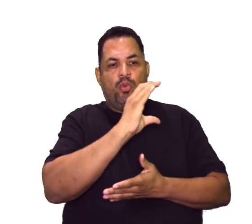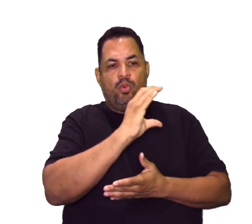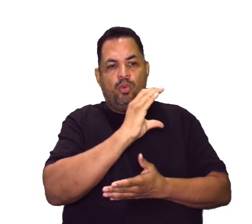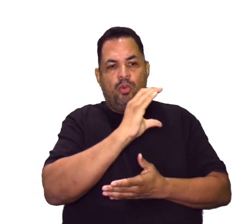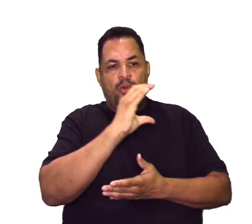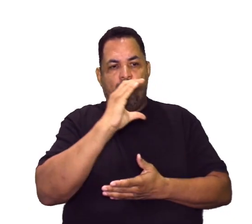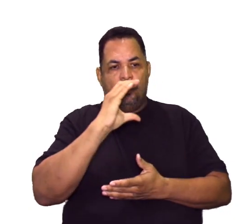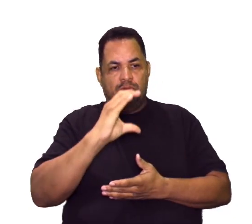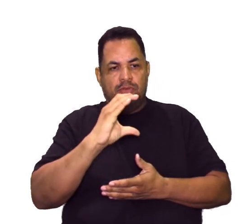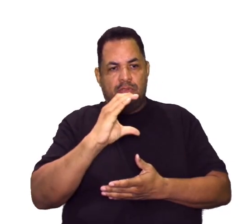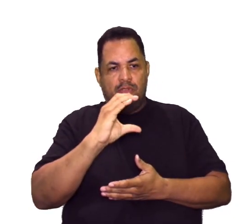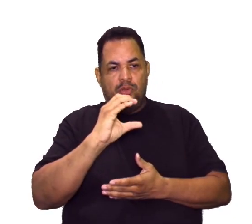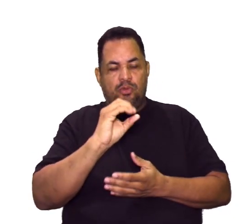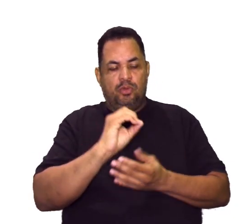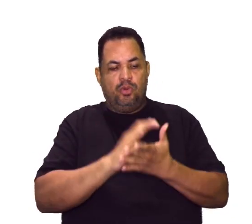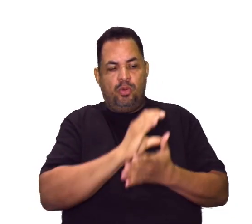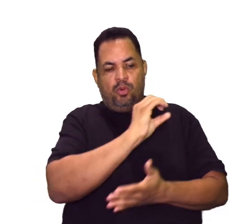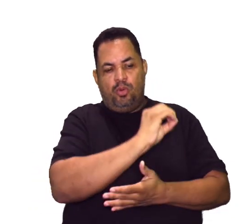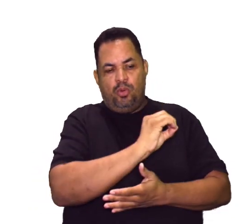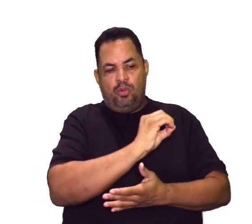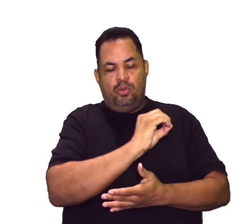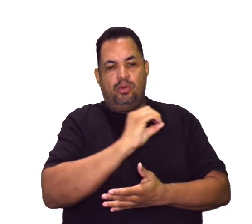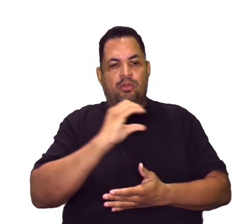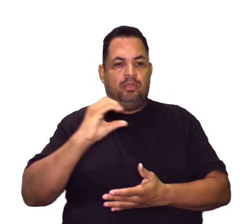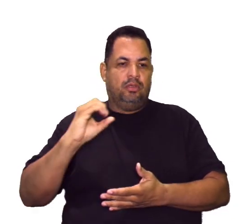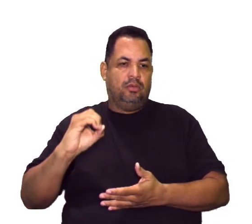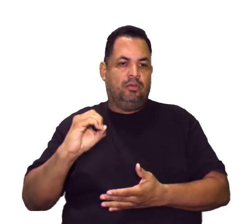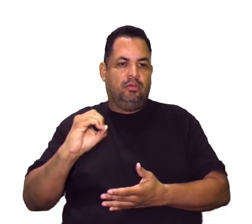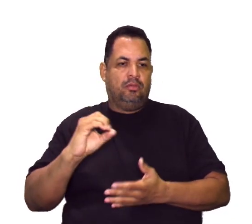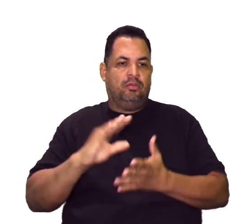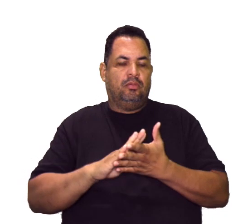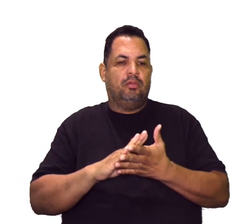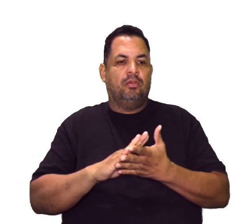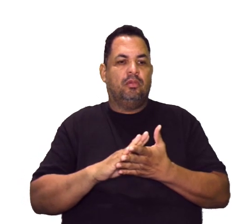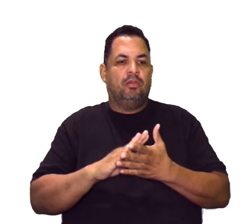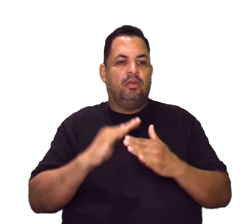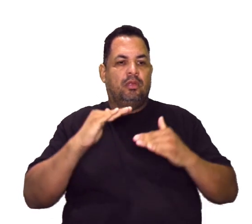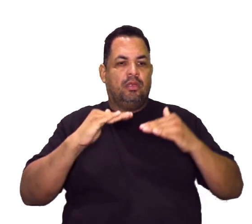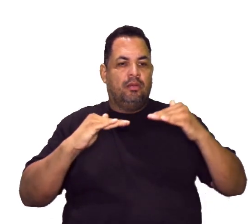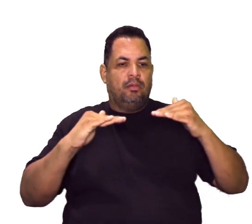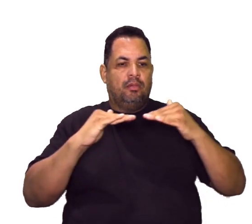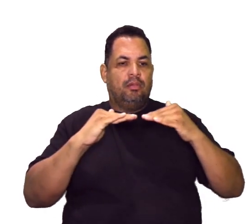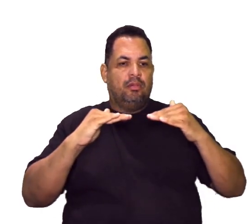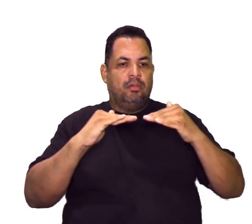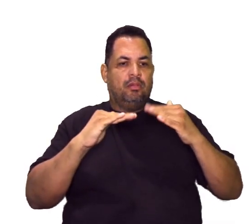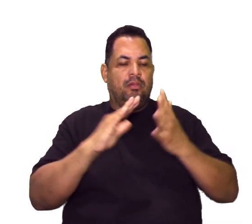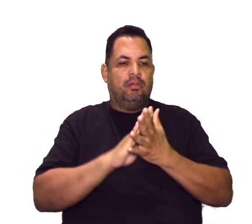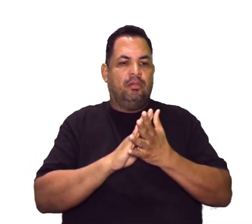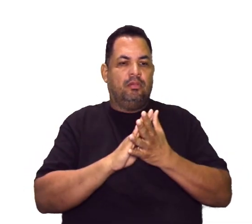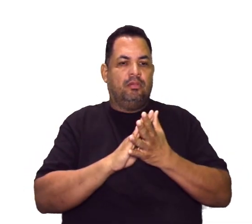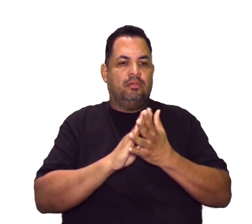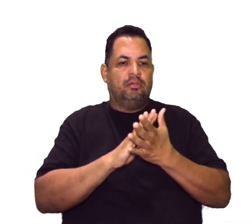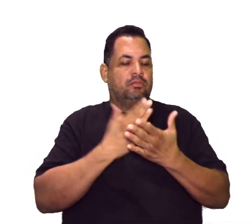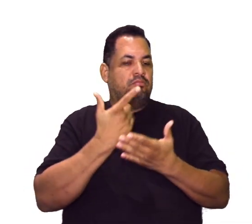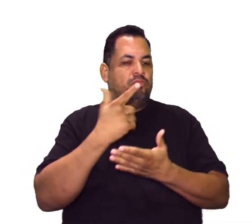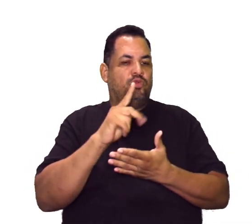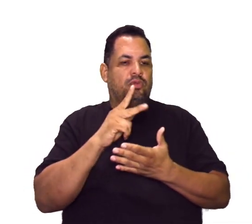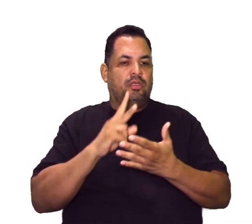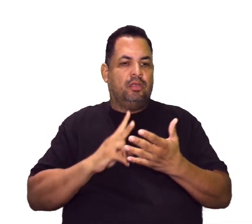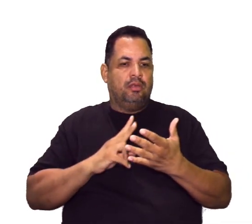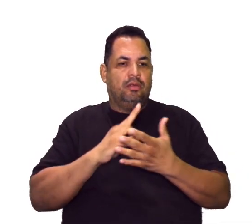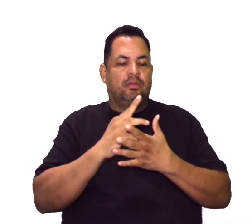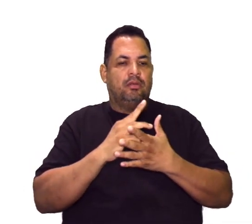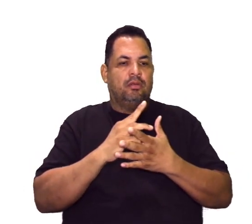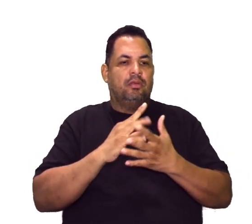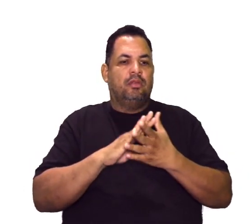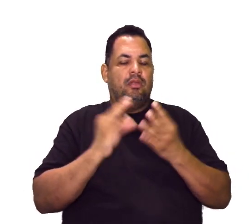momento polar para esse oxigênio. Moral da história: as forças se anulam